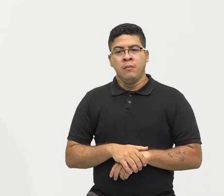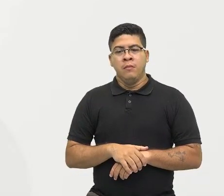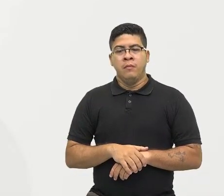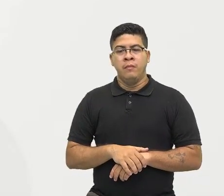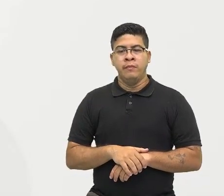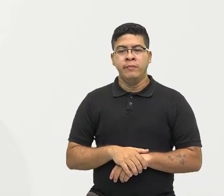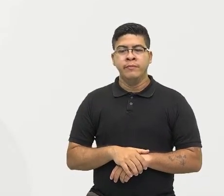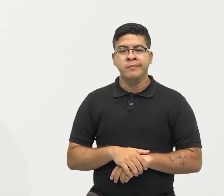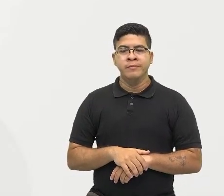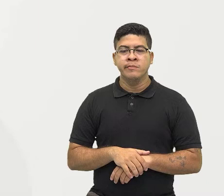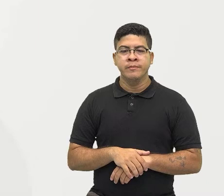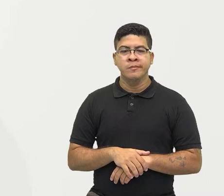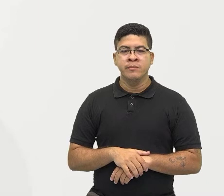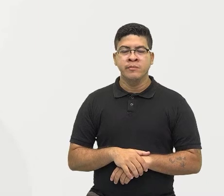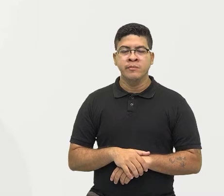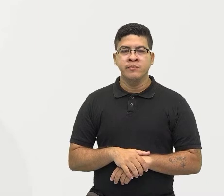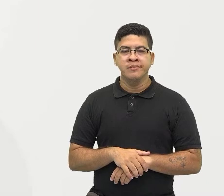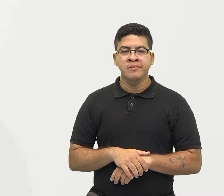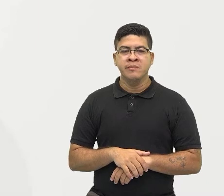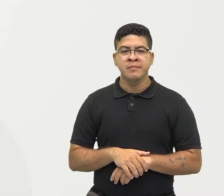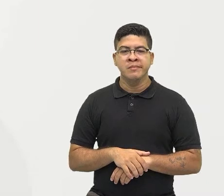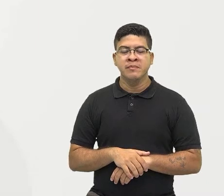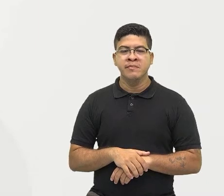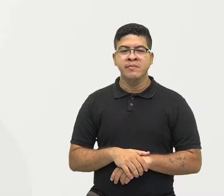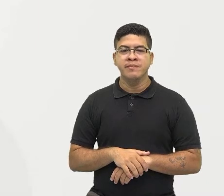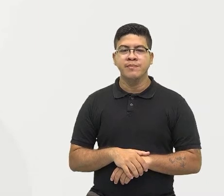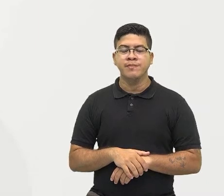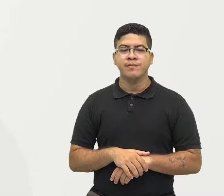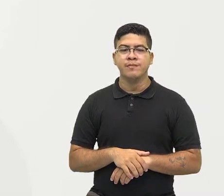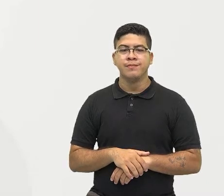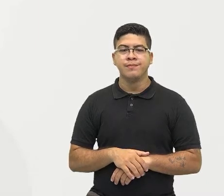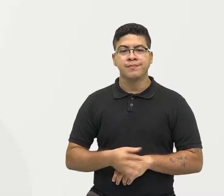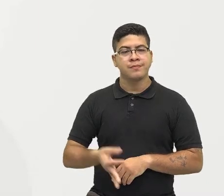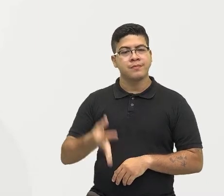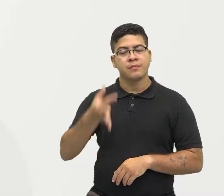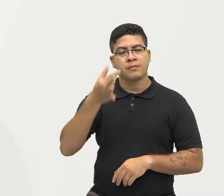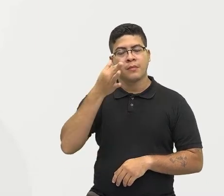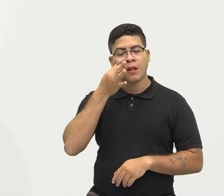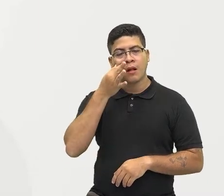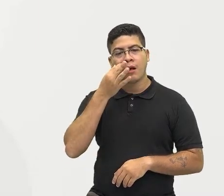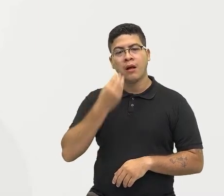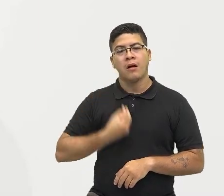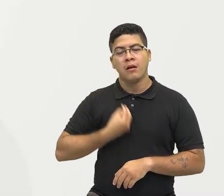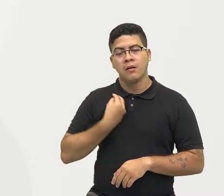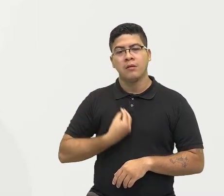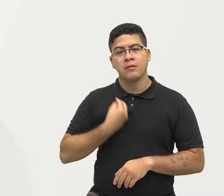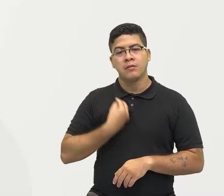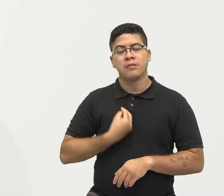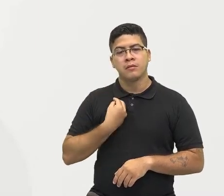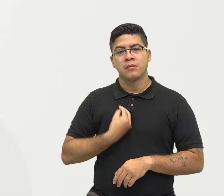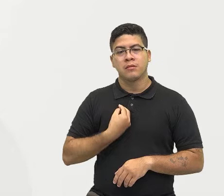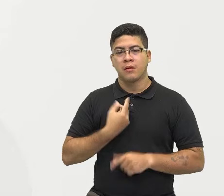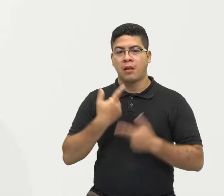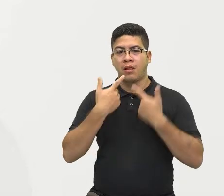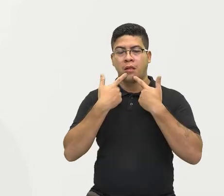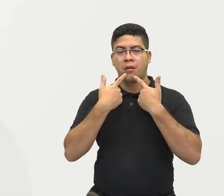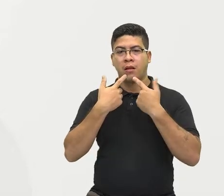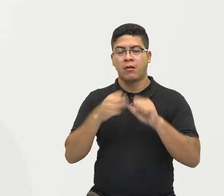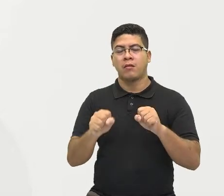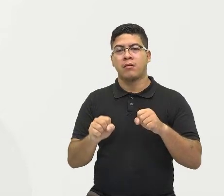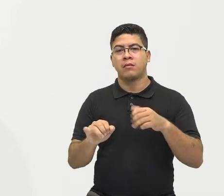nós temos a presença de linguagem usual, né, da linguagem coloquial,